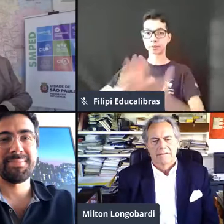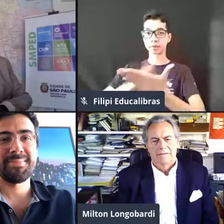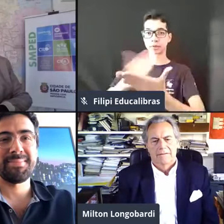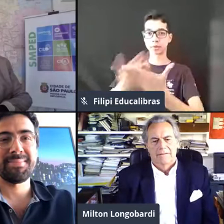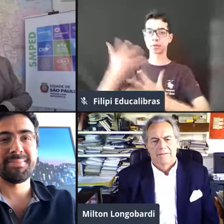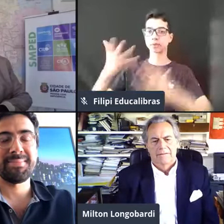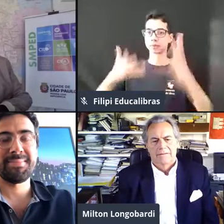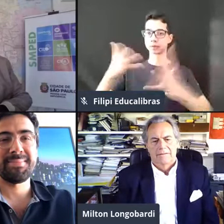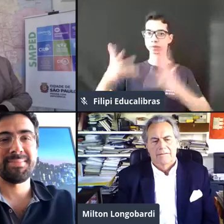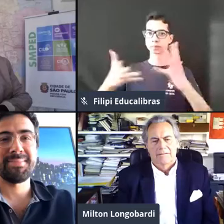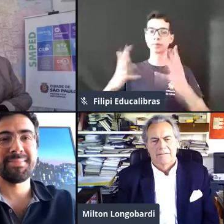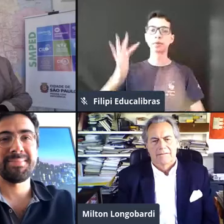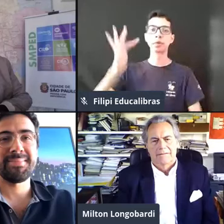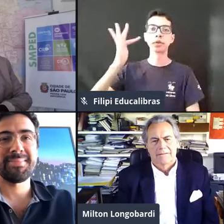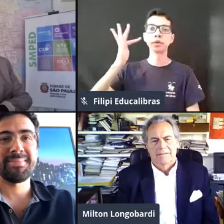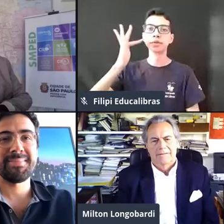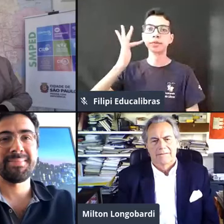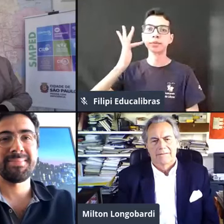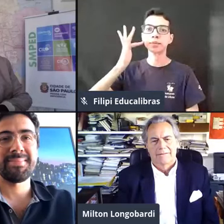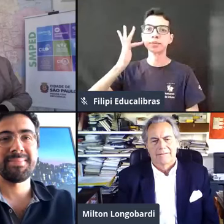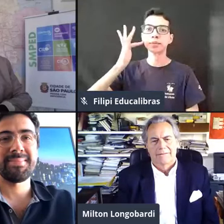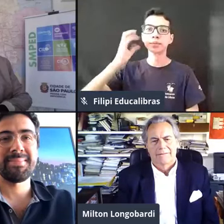Qual o seu sinal, Felipe?